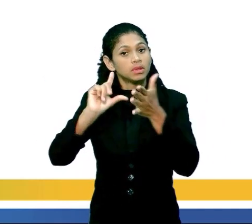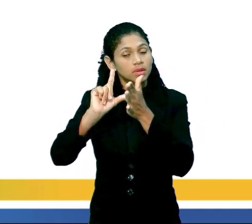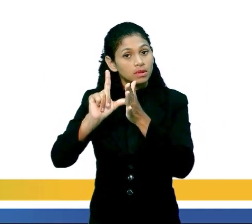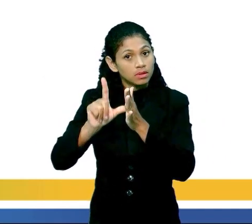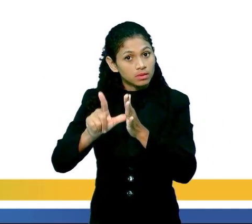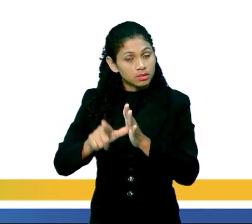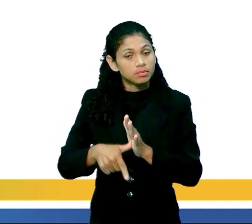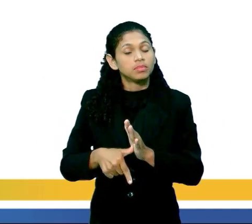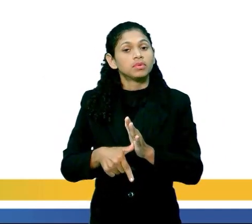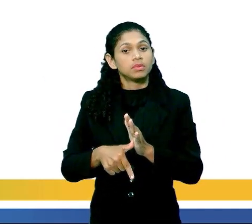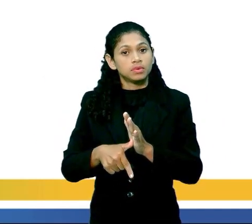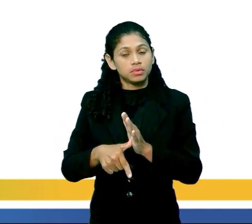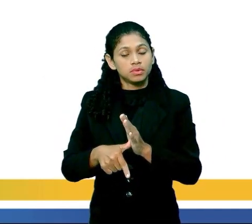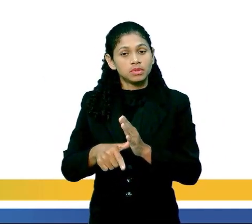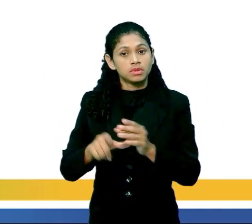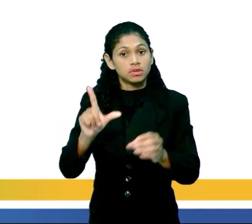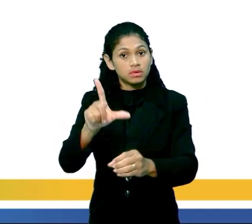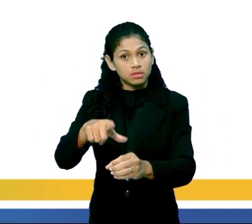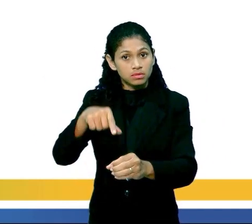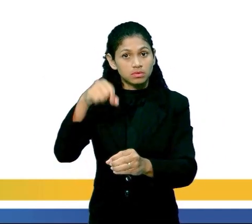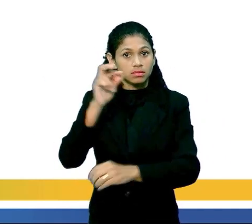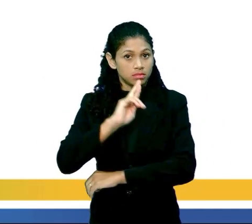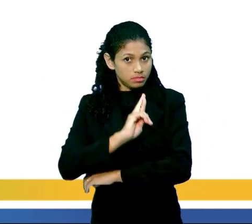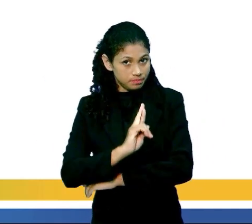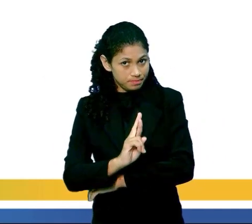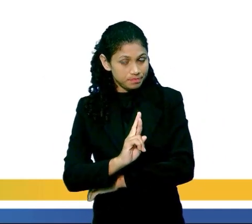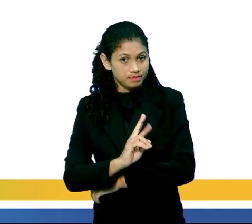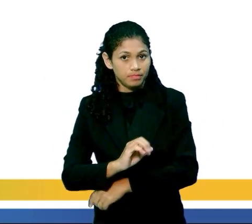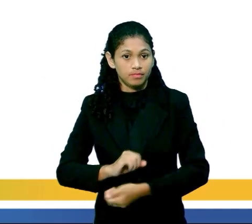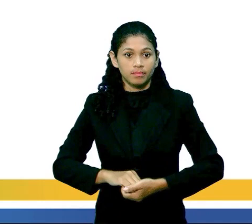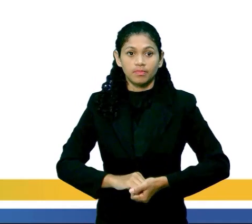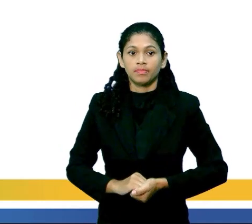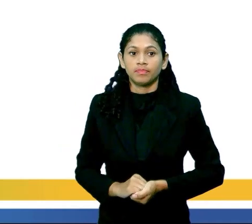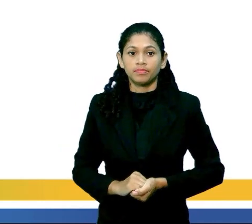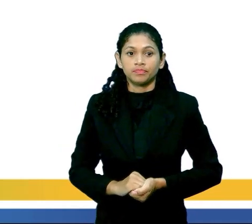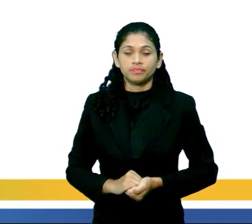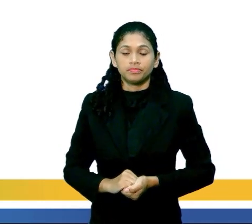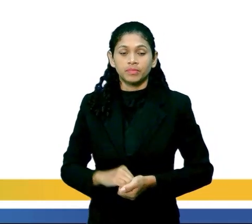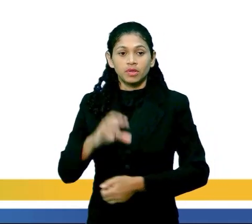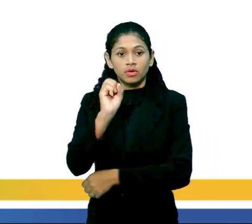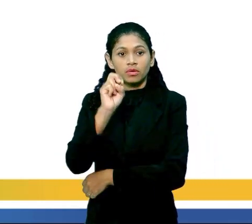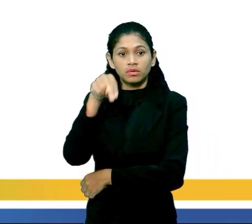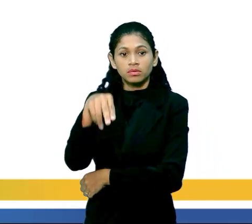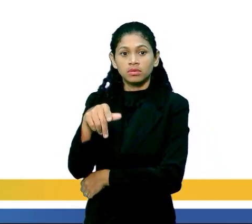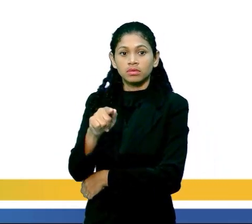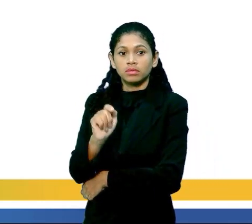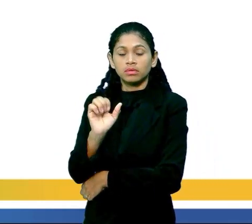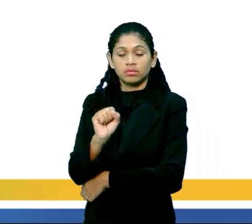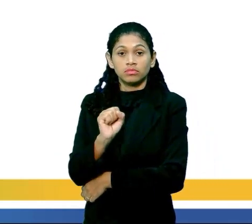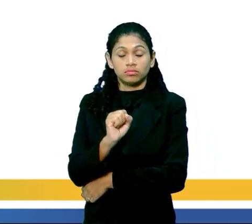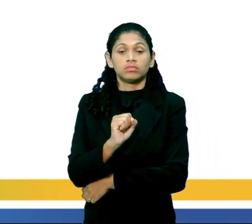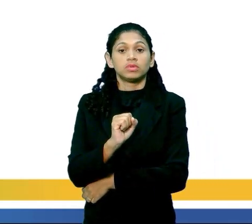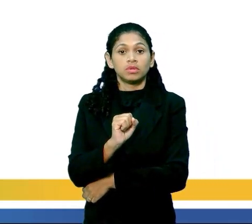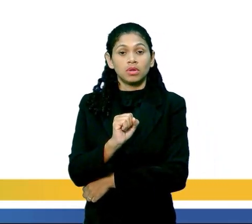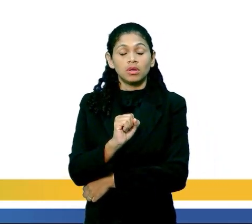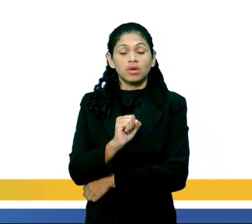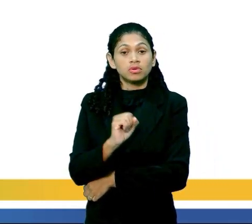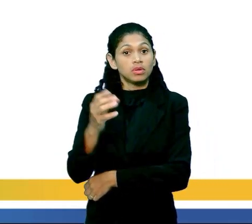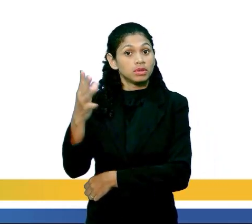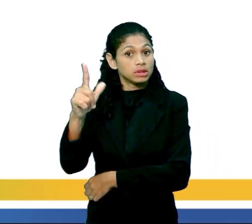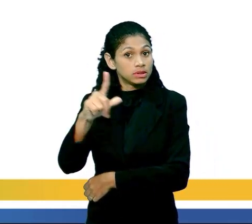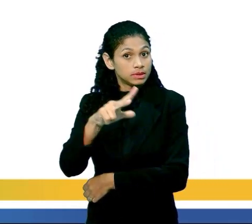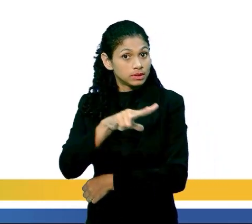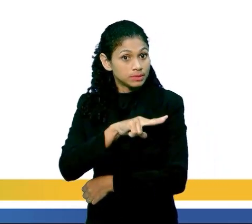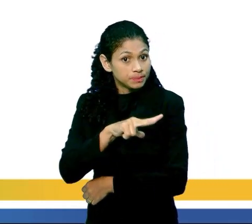do comando e as opções de resposta. As ONGs são organizações